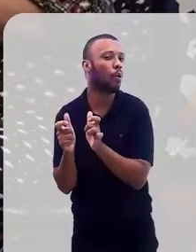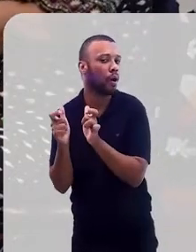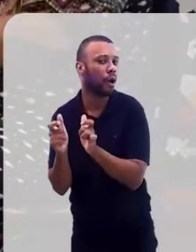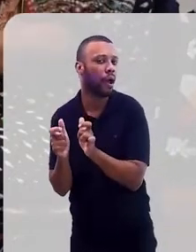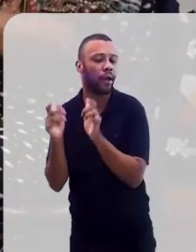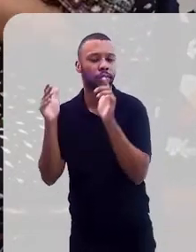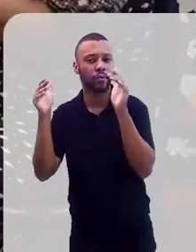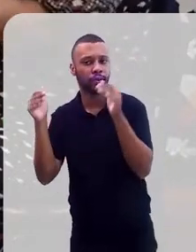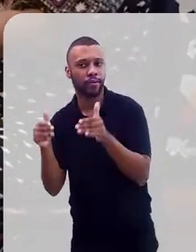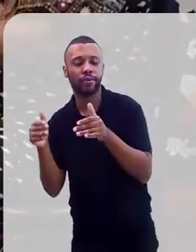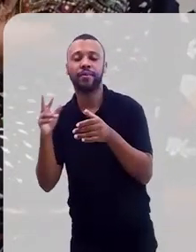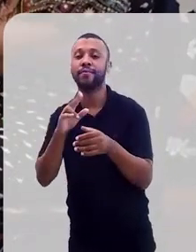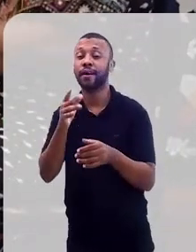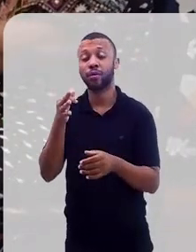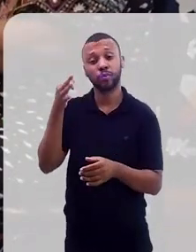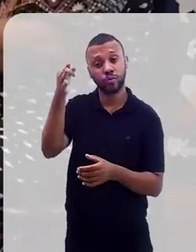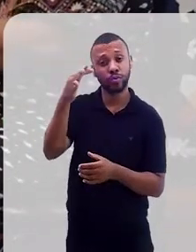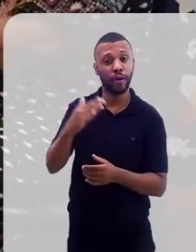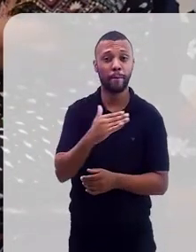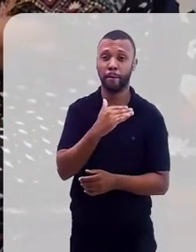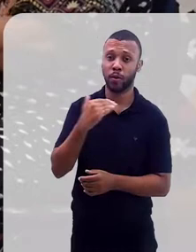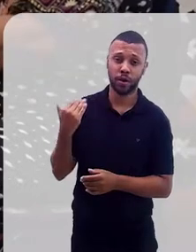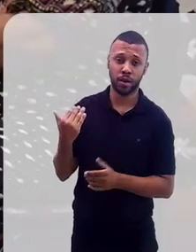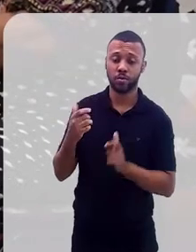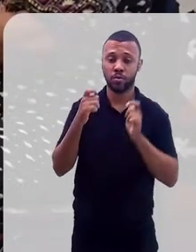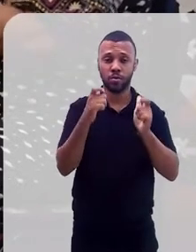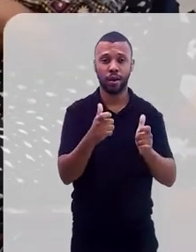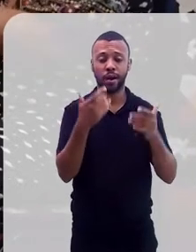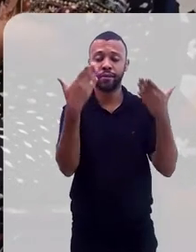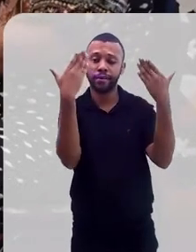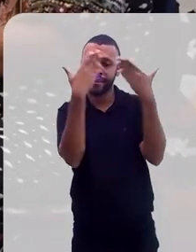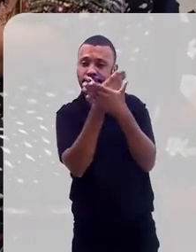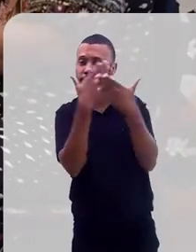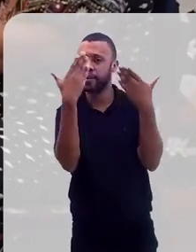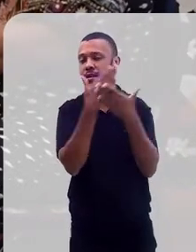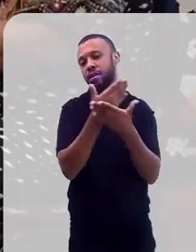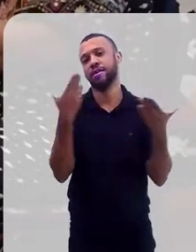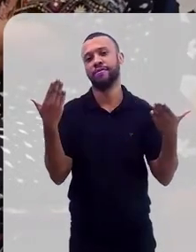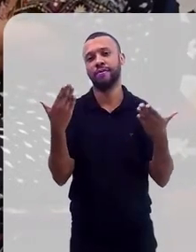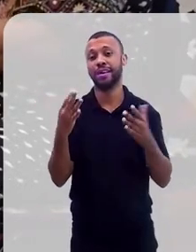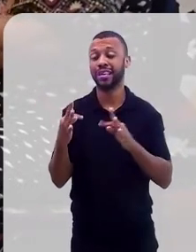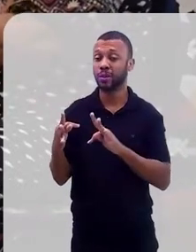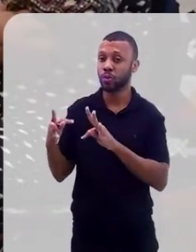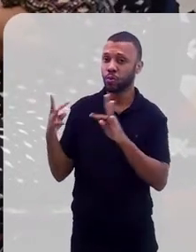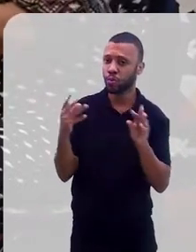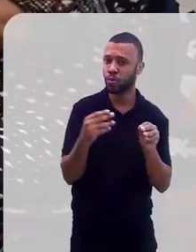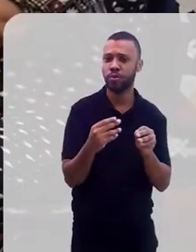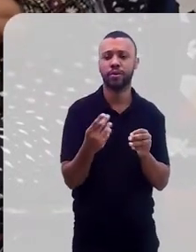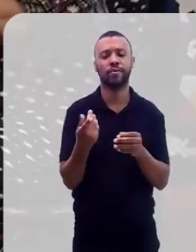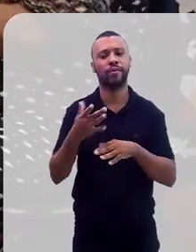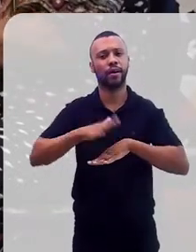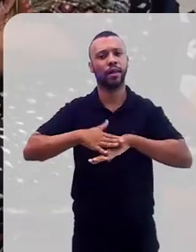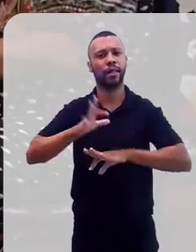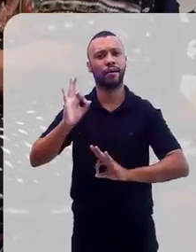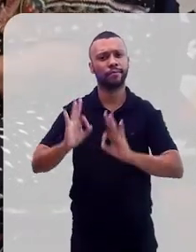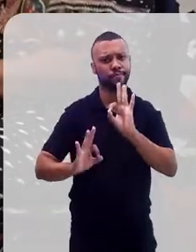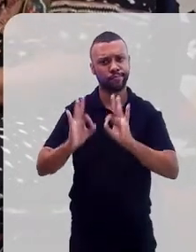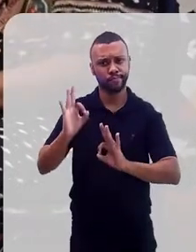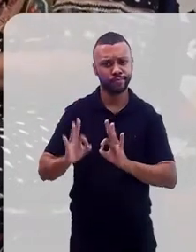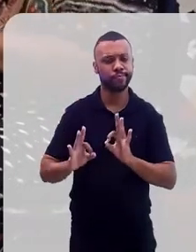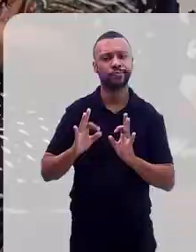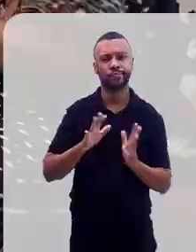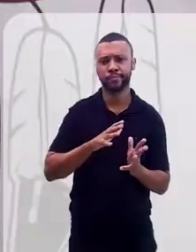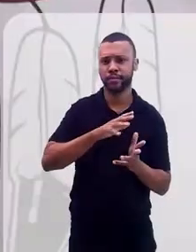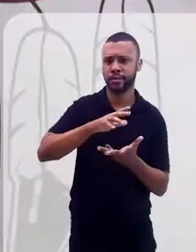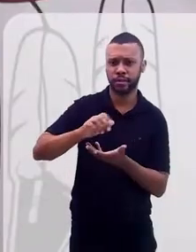vai voltar para aquele lugar, né? Vai voltar para o mundo invisível, né? O que nós chamamos de invisível. E tudo que você fez na